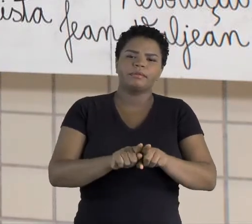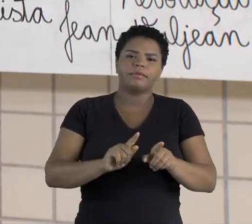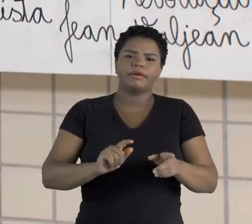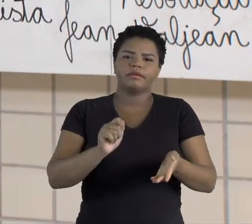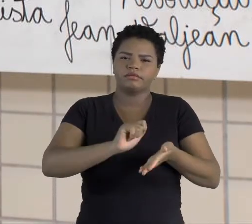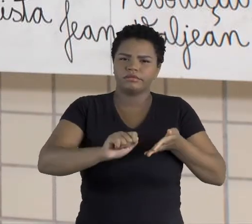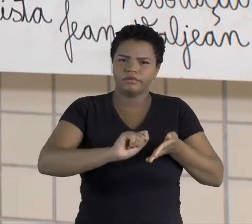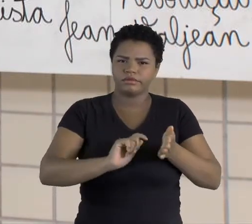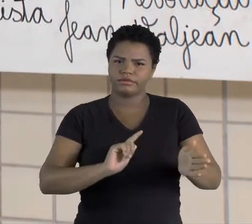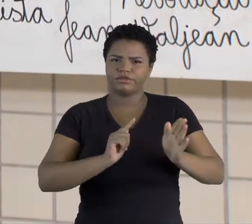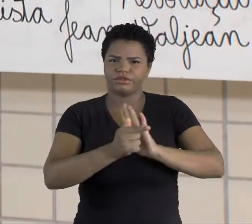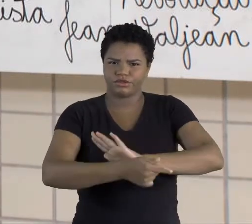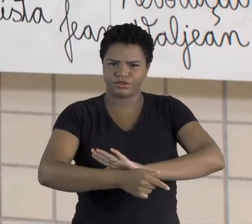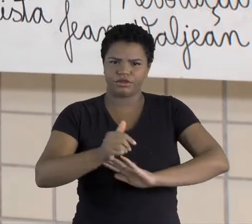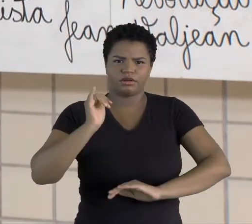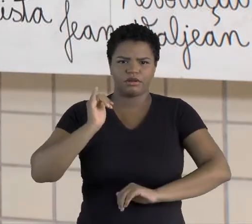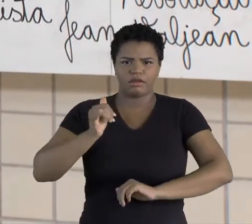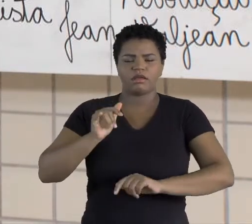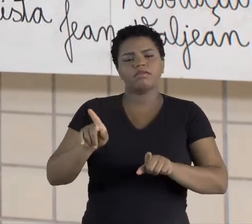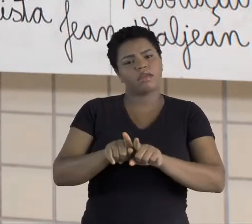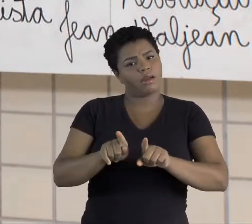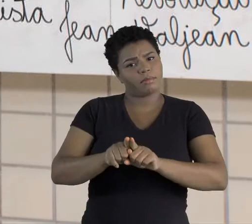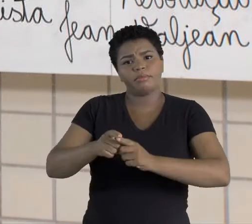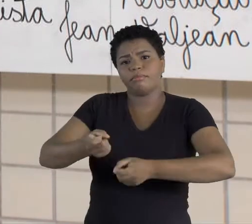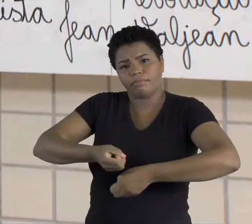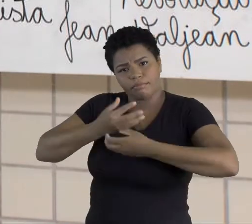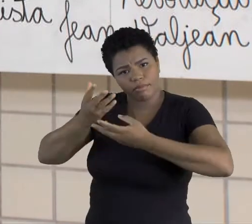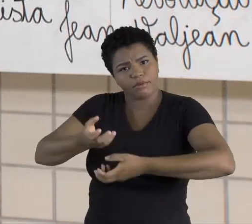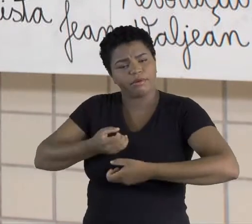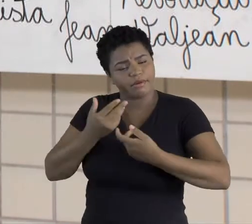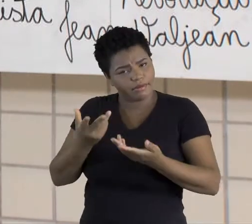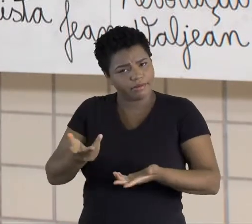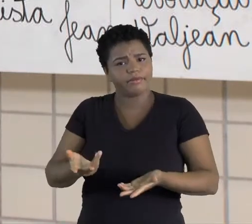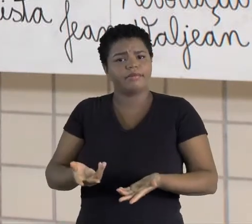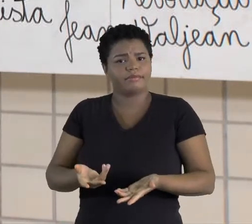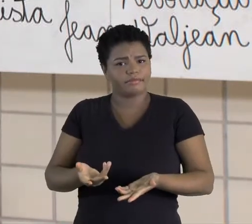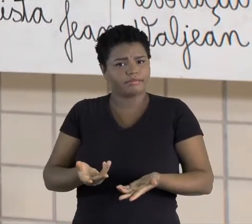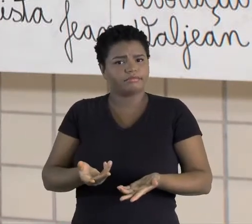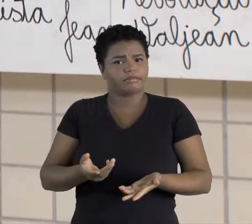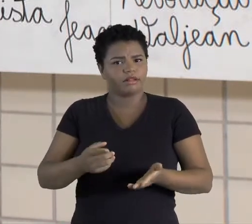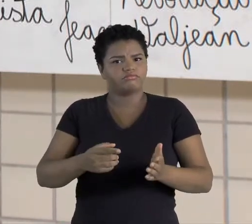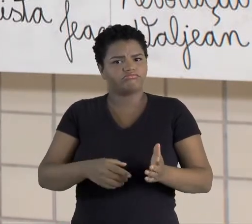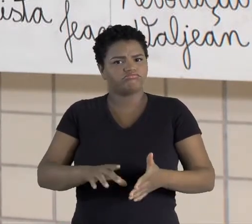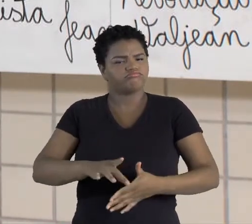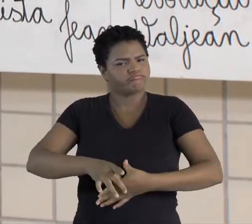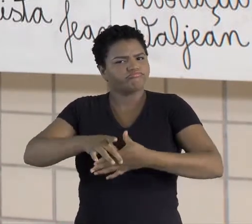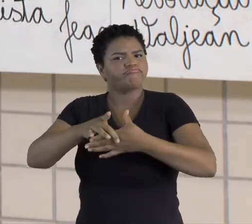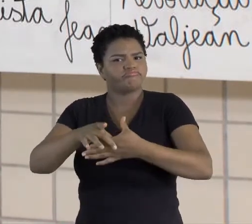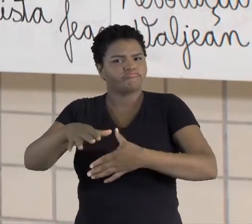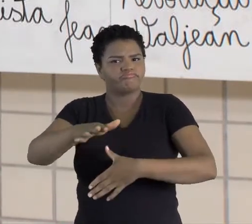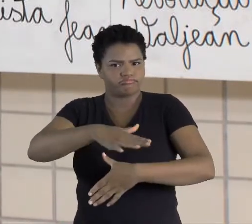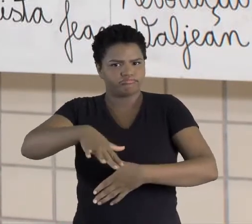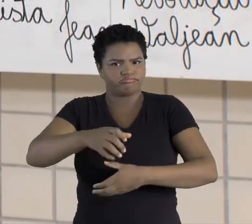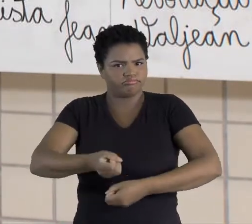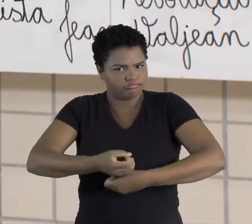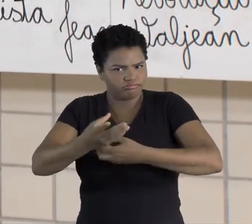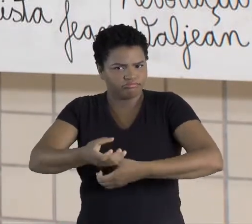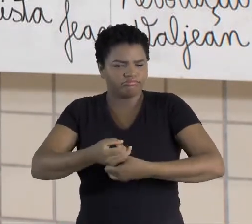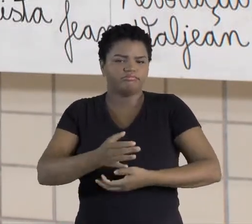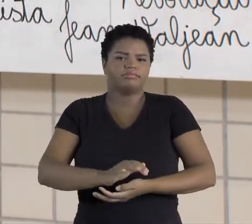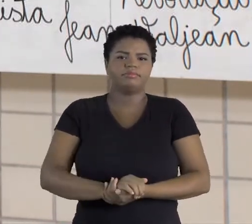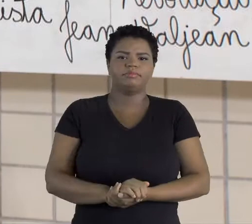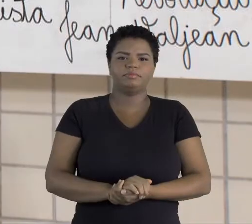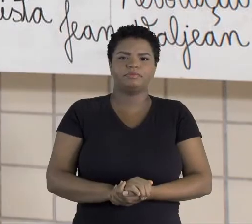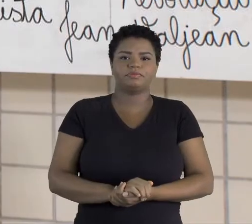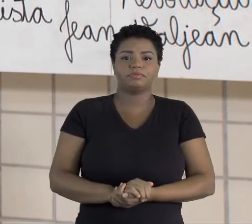narrativos, ele também foi poeta, ele se destacou na poesia, né? Então eu fiz esse pedido a vocês. E aí, vocês fizeram?